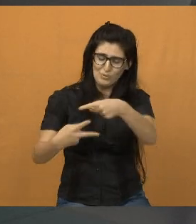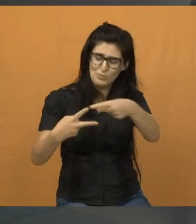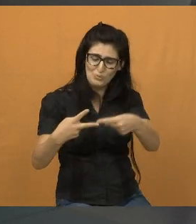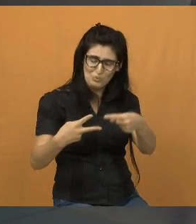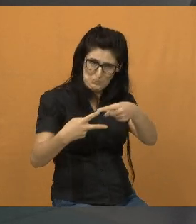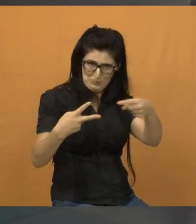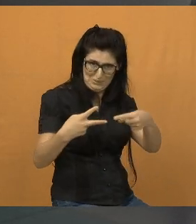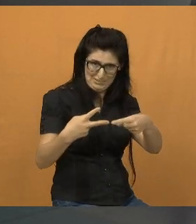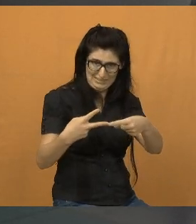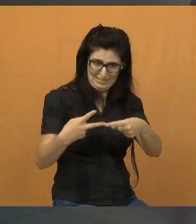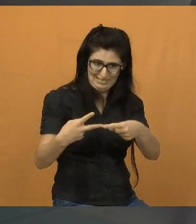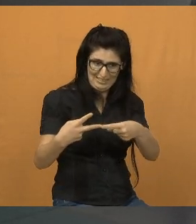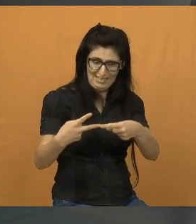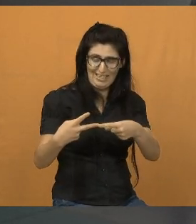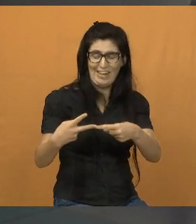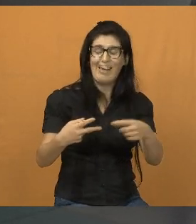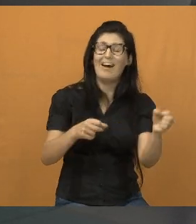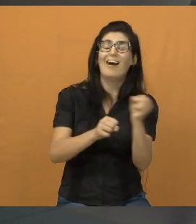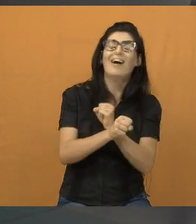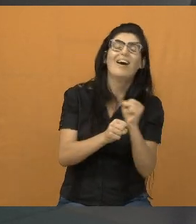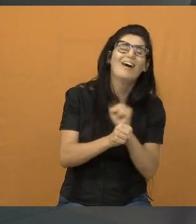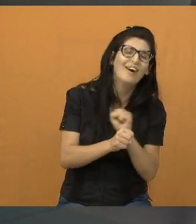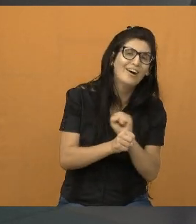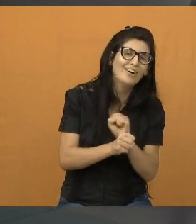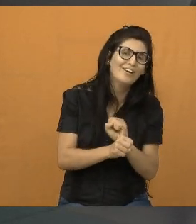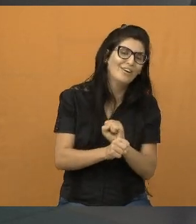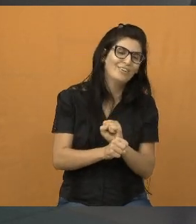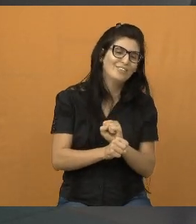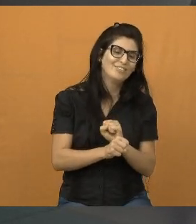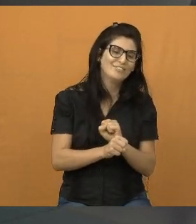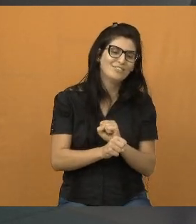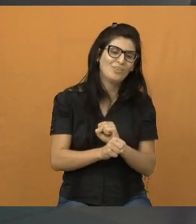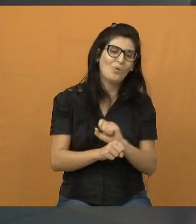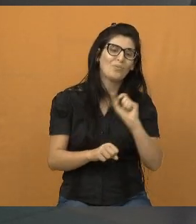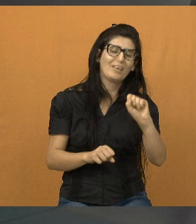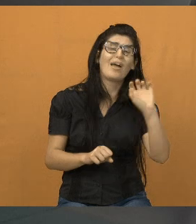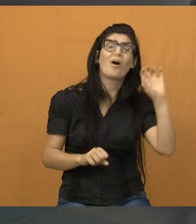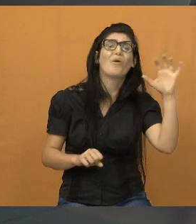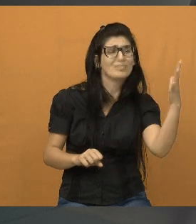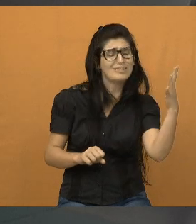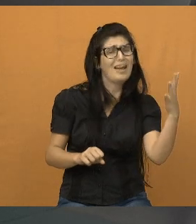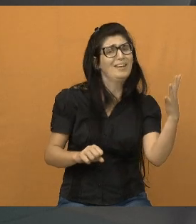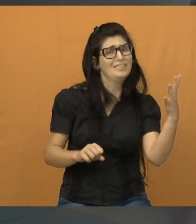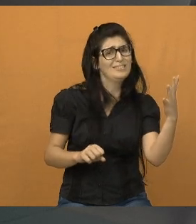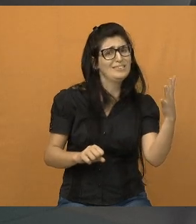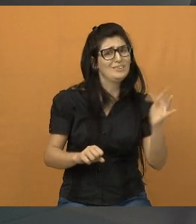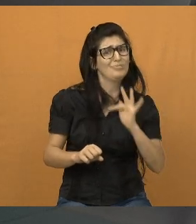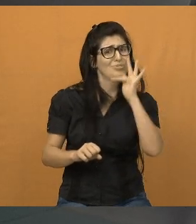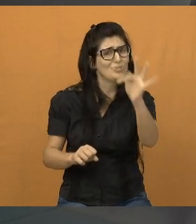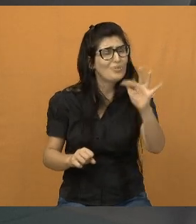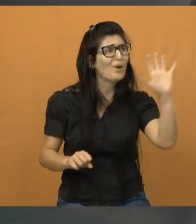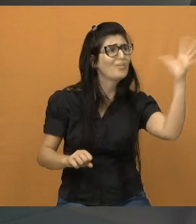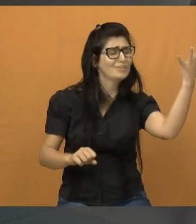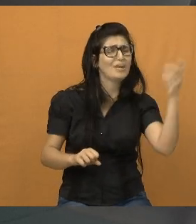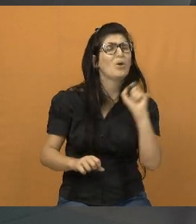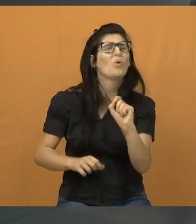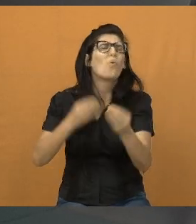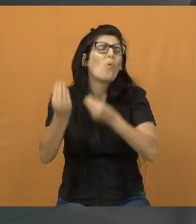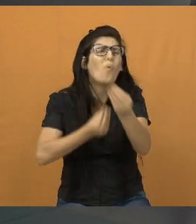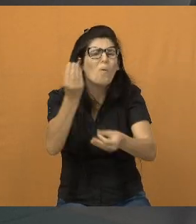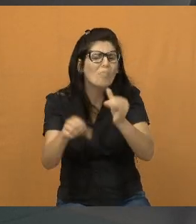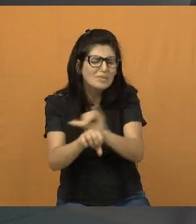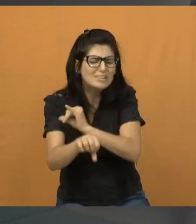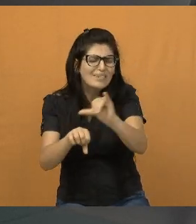sabe que é o nosso anual, que isso, infelizmente, acontecerá novamente, que estratégias a